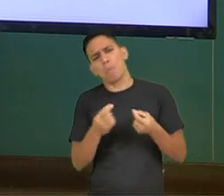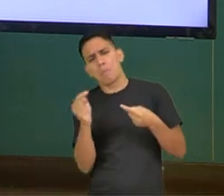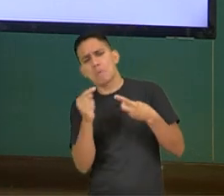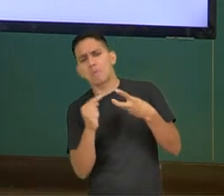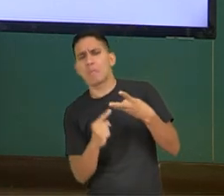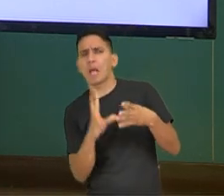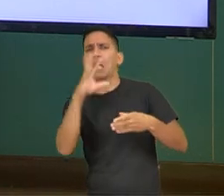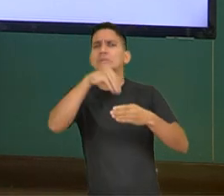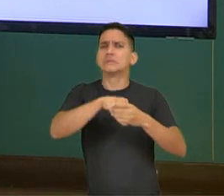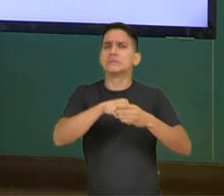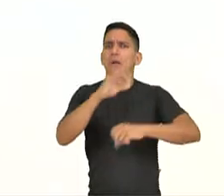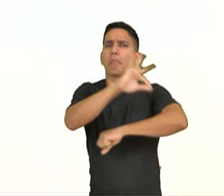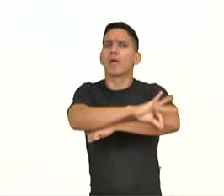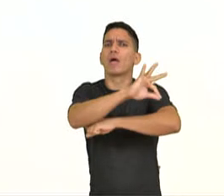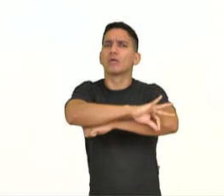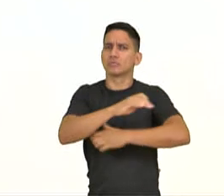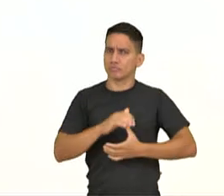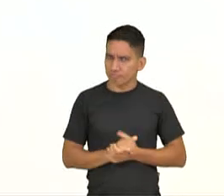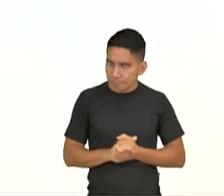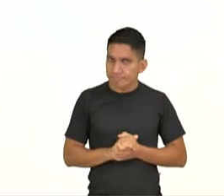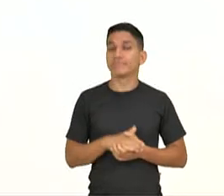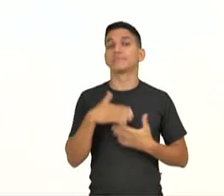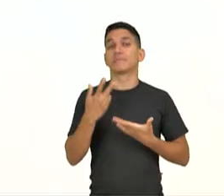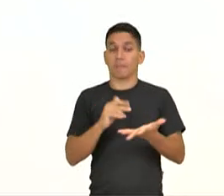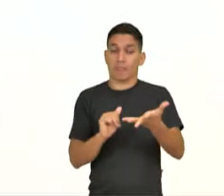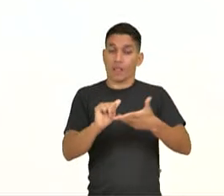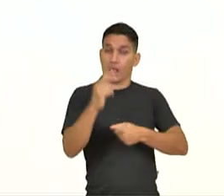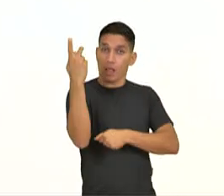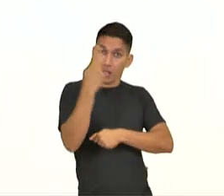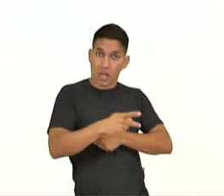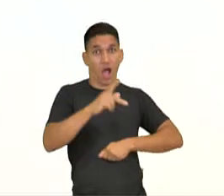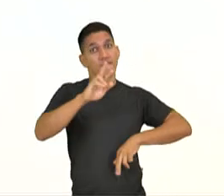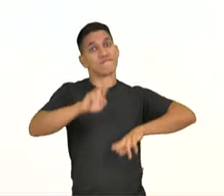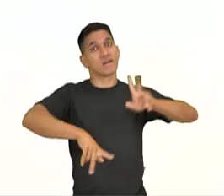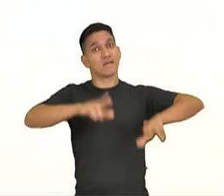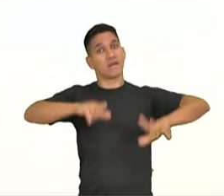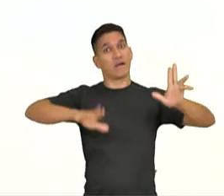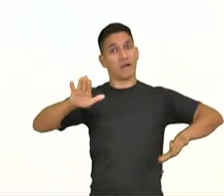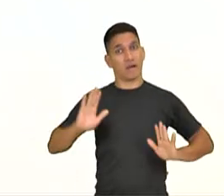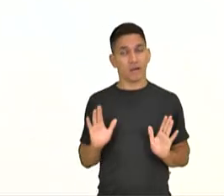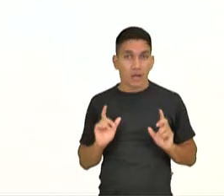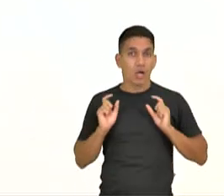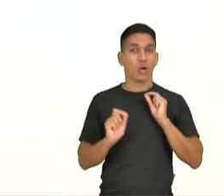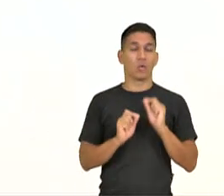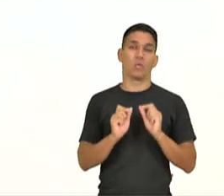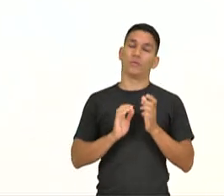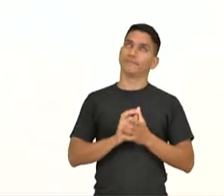petróleo? A composição desta substância ela vai variar de